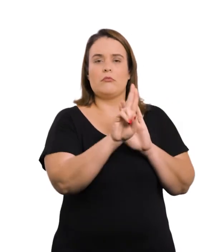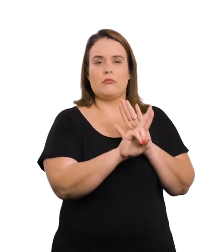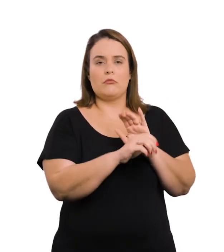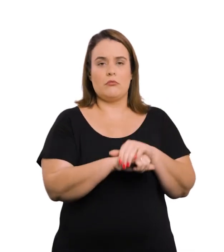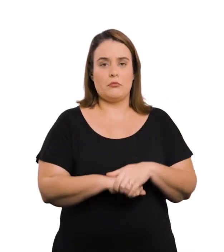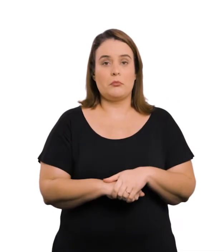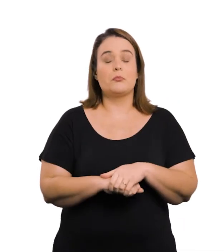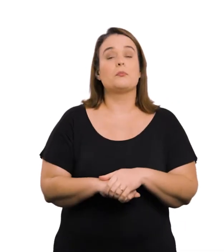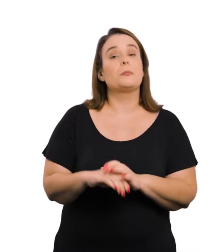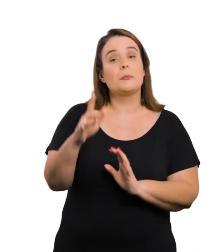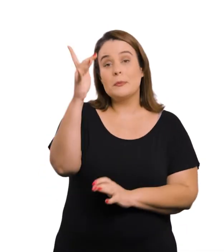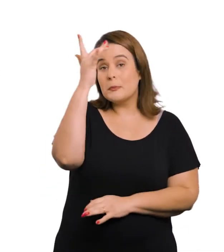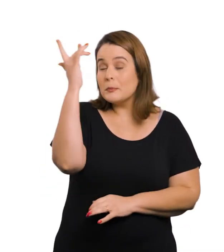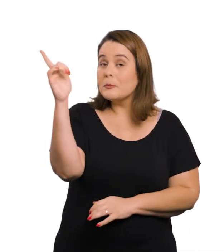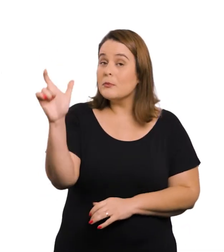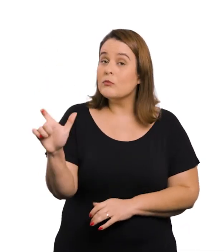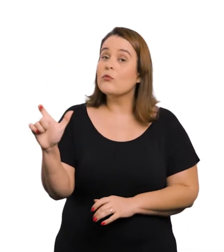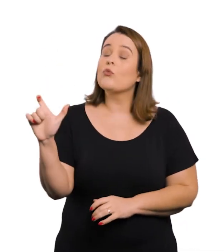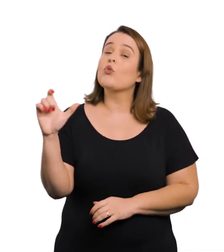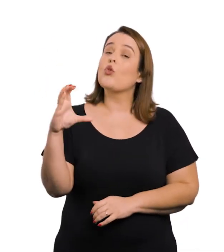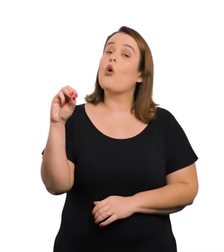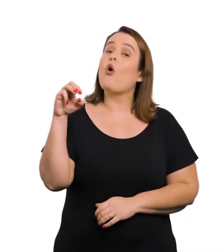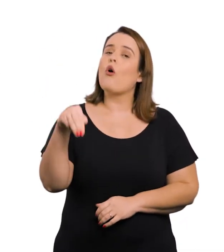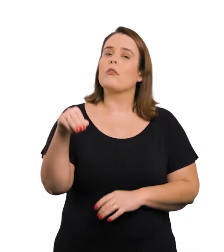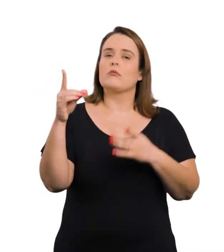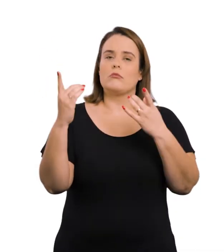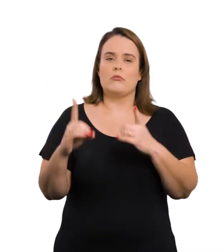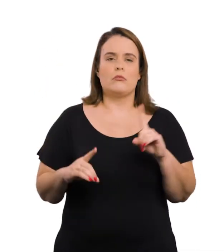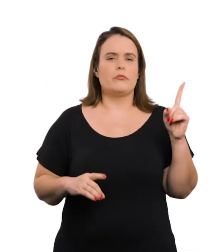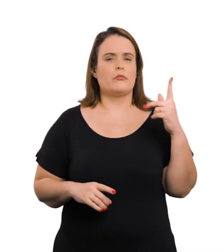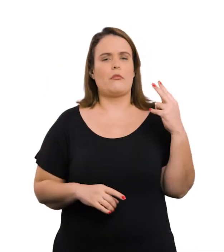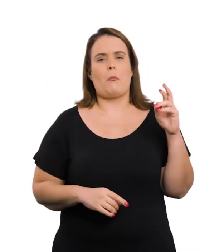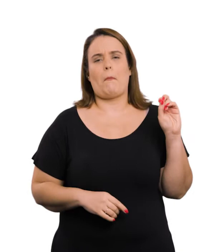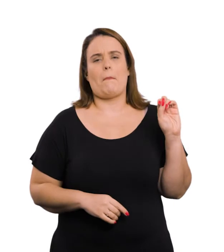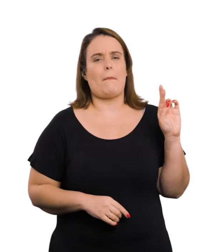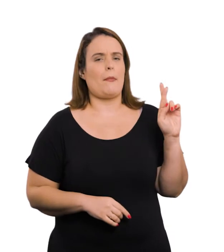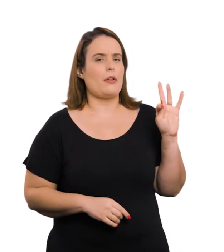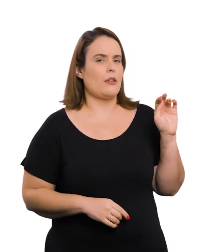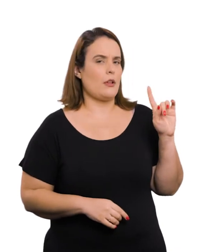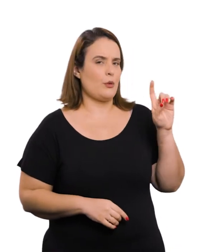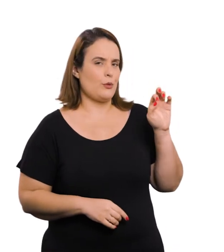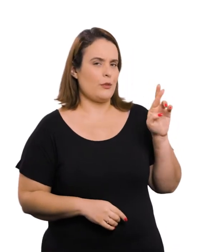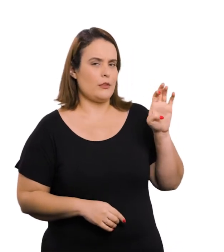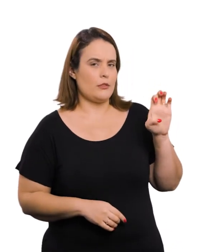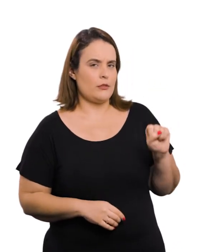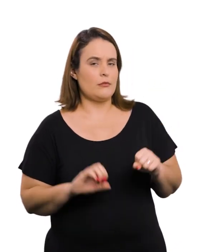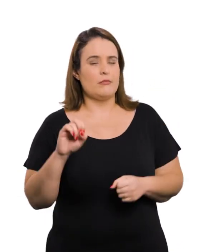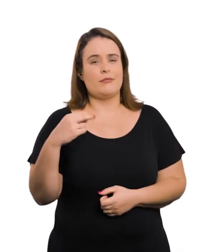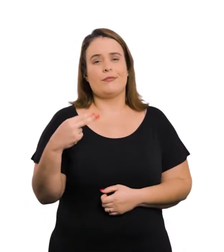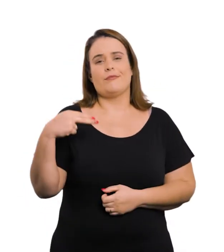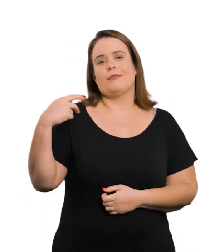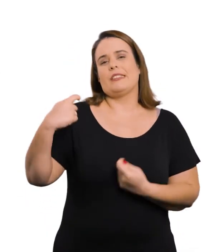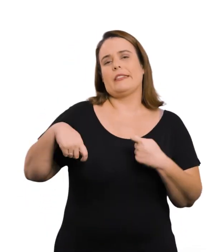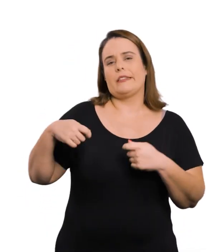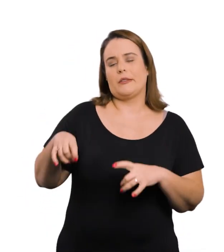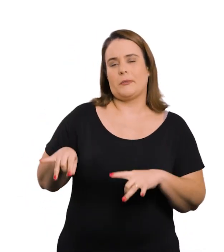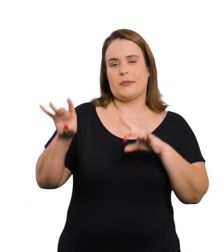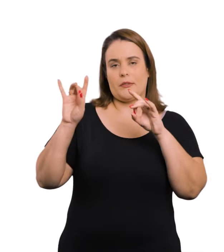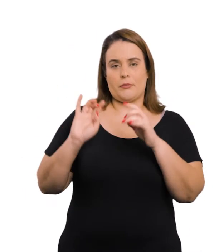empregada, pessoas com deficiência, e não portadores de deficiência ou portador de necessidades